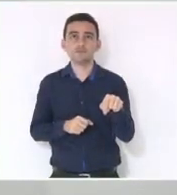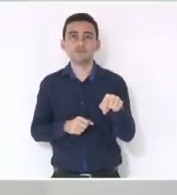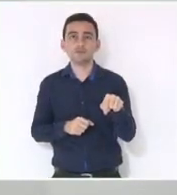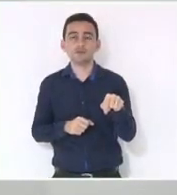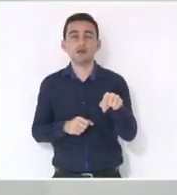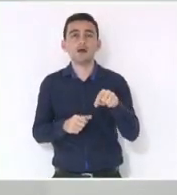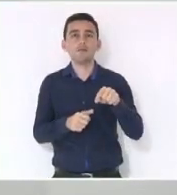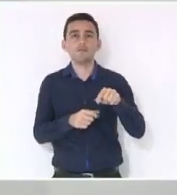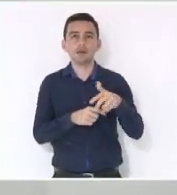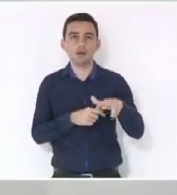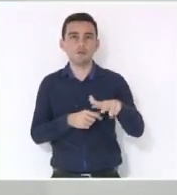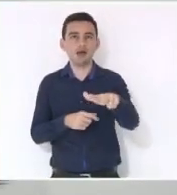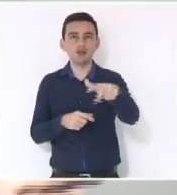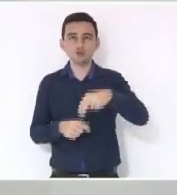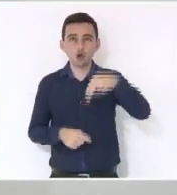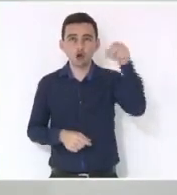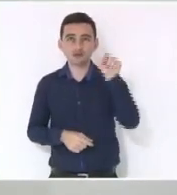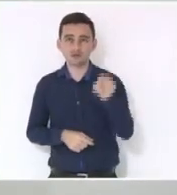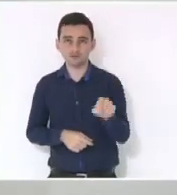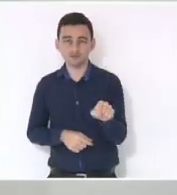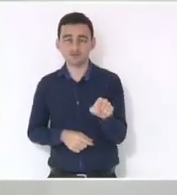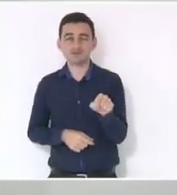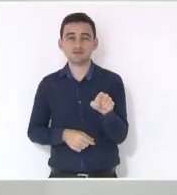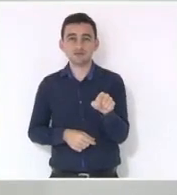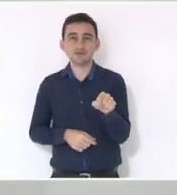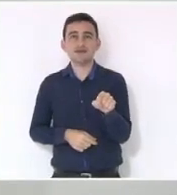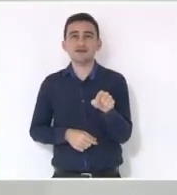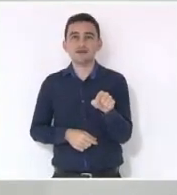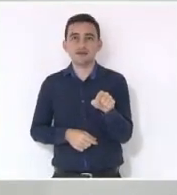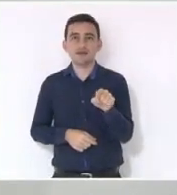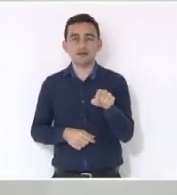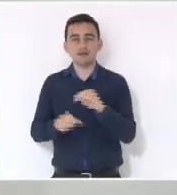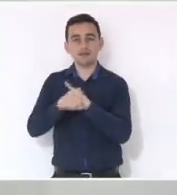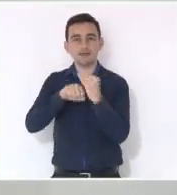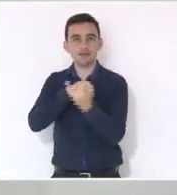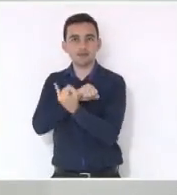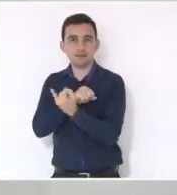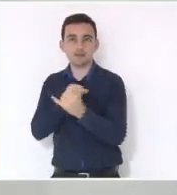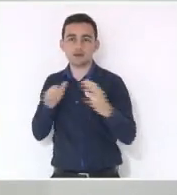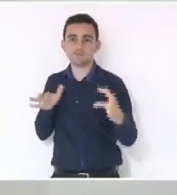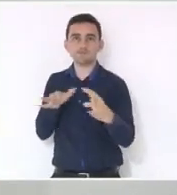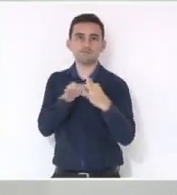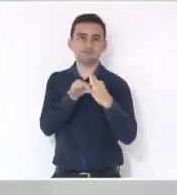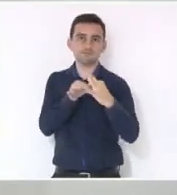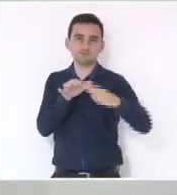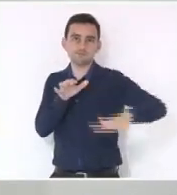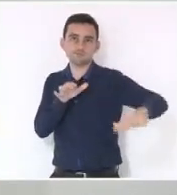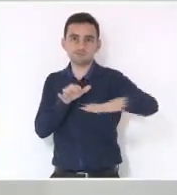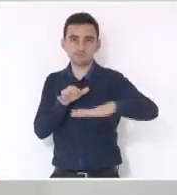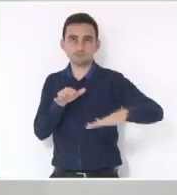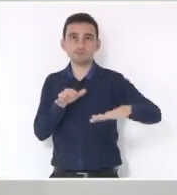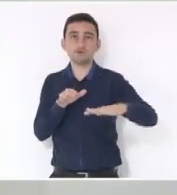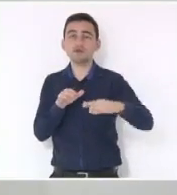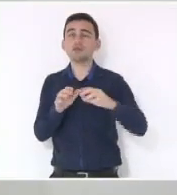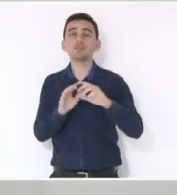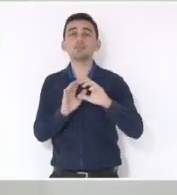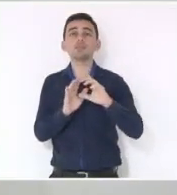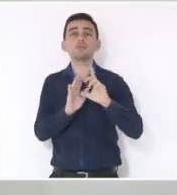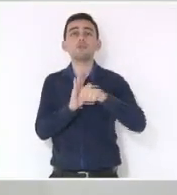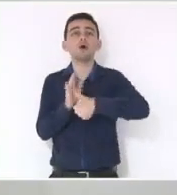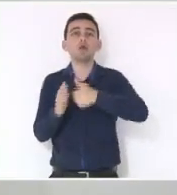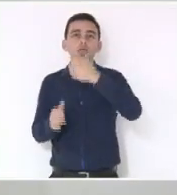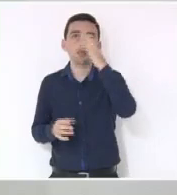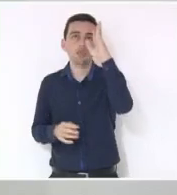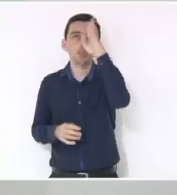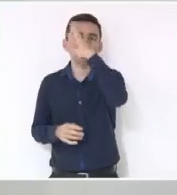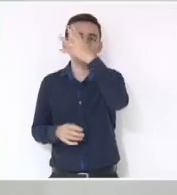Beira-Mar Norte, a quarta ponte Ilha-Continente, depois foi esquecido, só foi